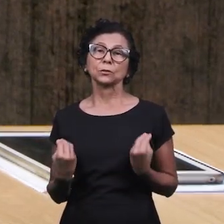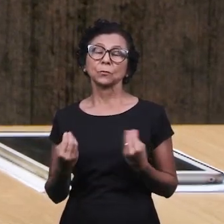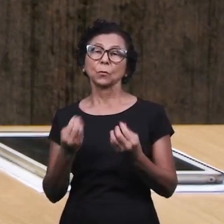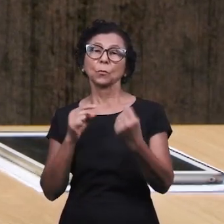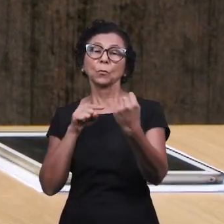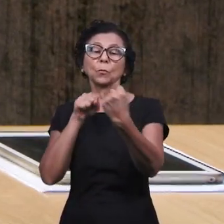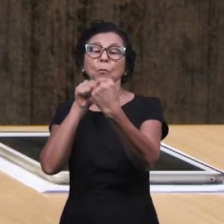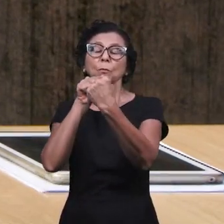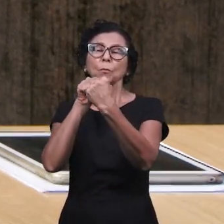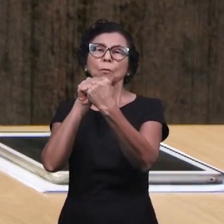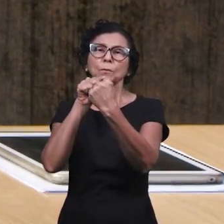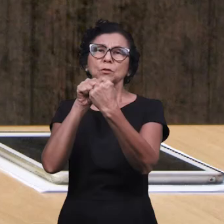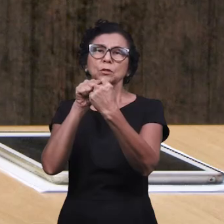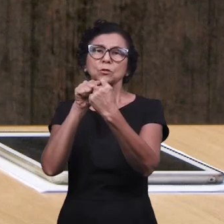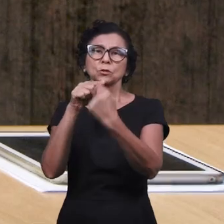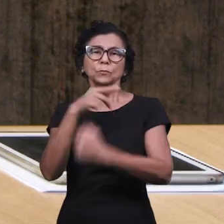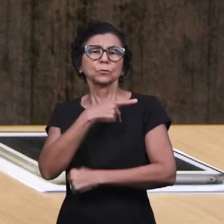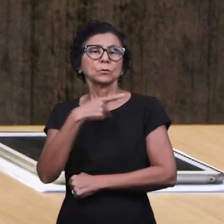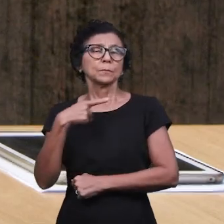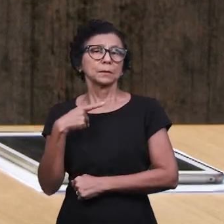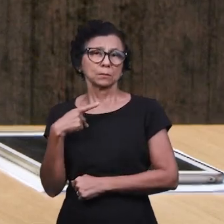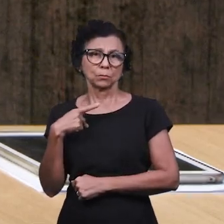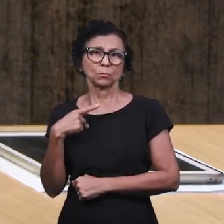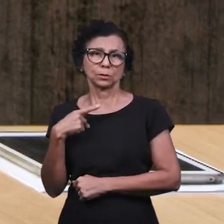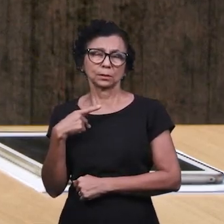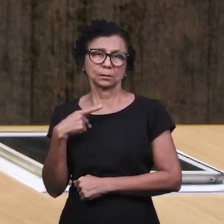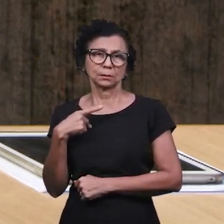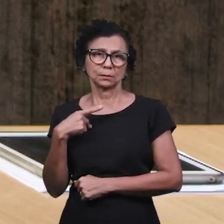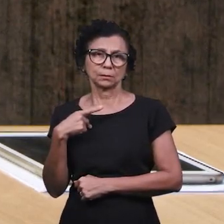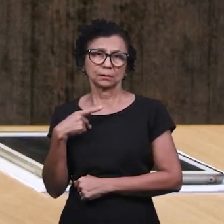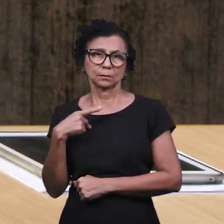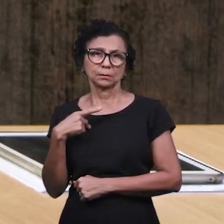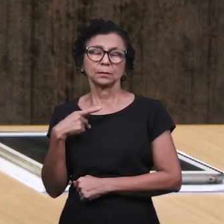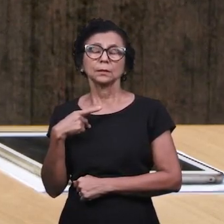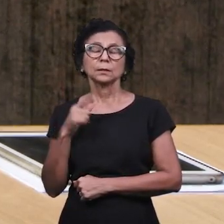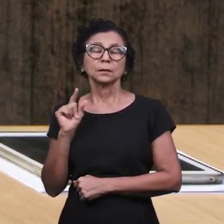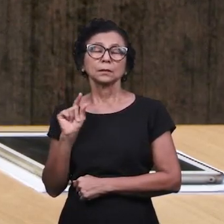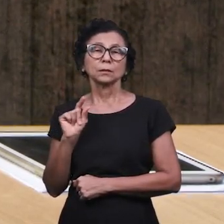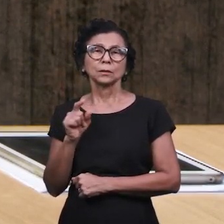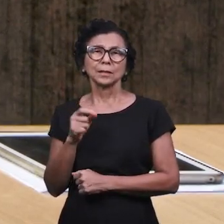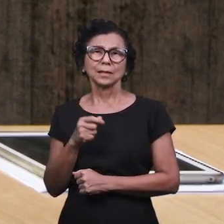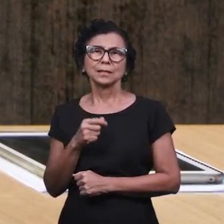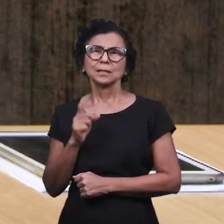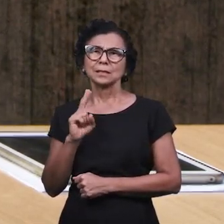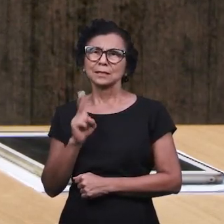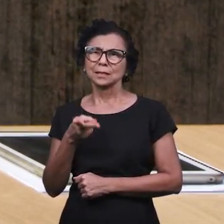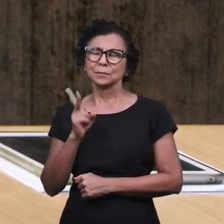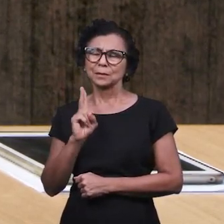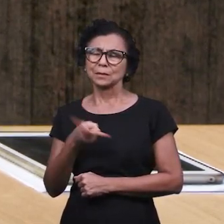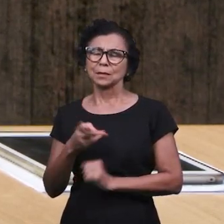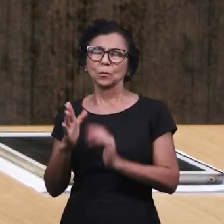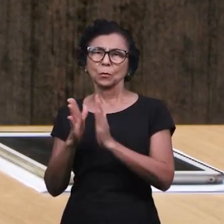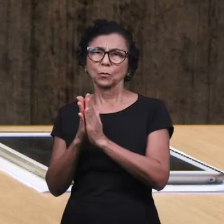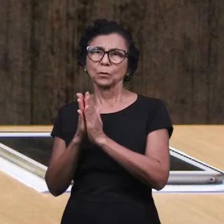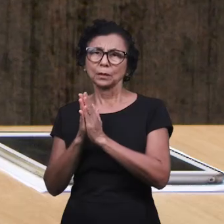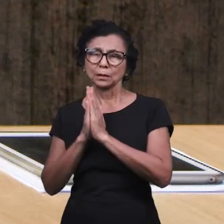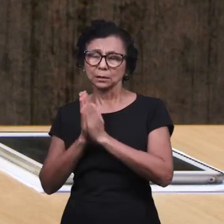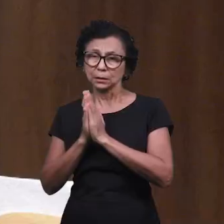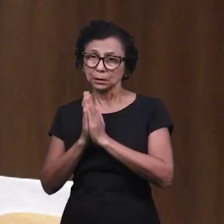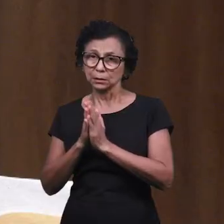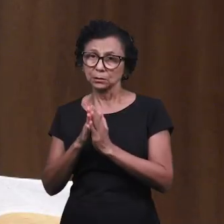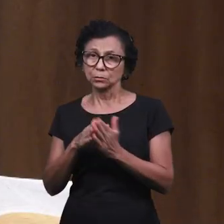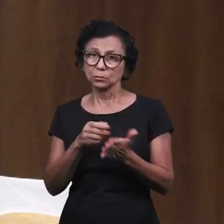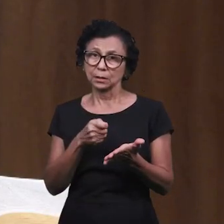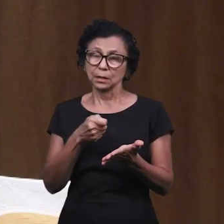objetivo dos pastores, daquele momento, que era perseverar no ministério da palavra. E